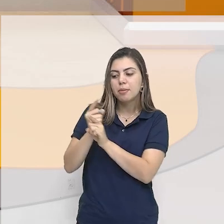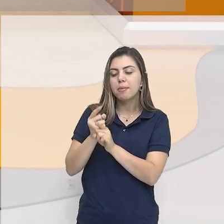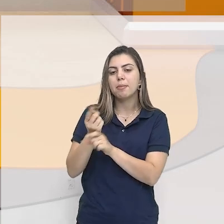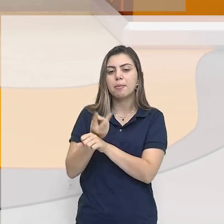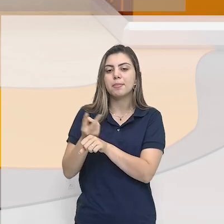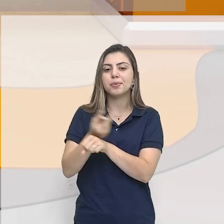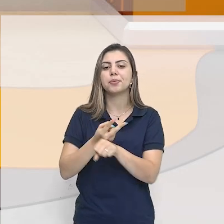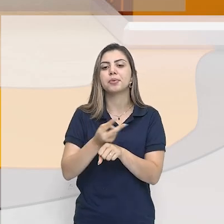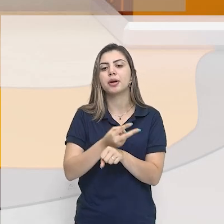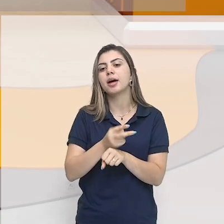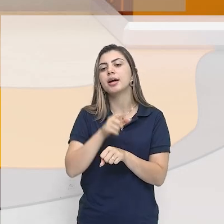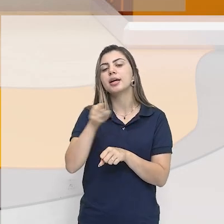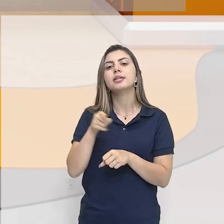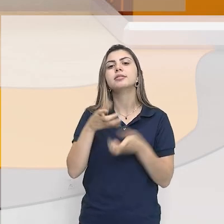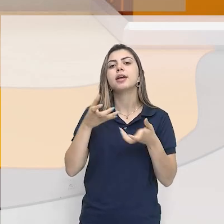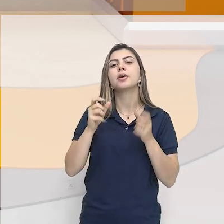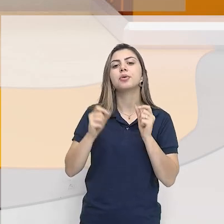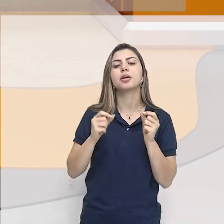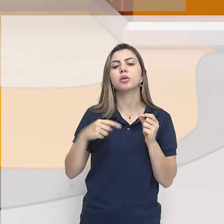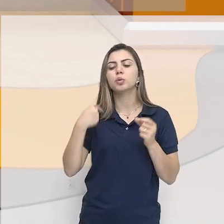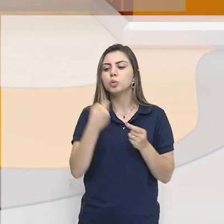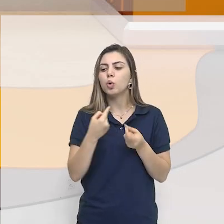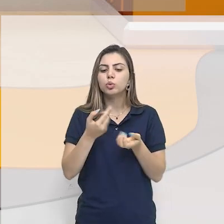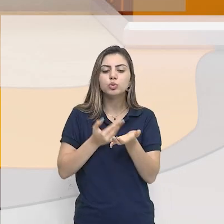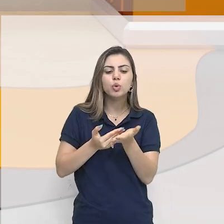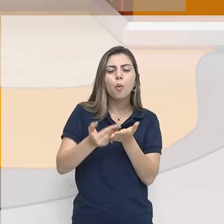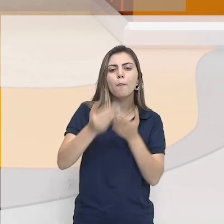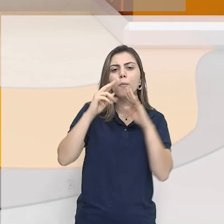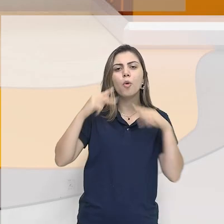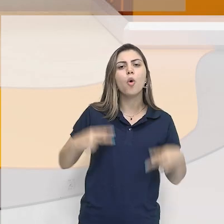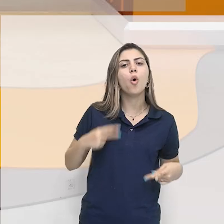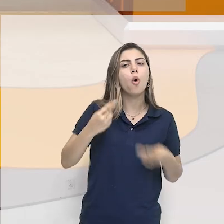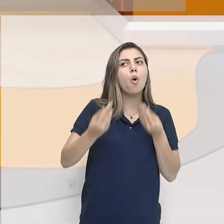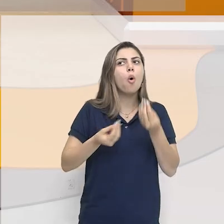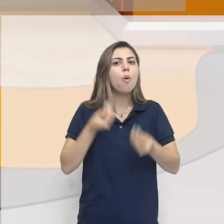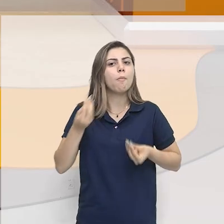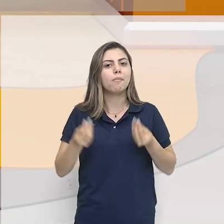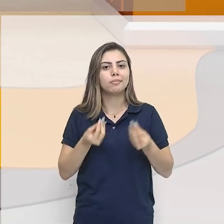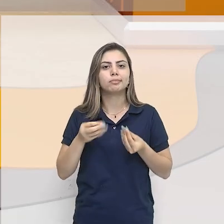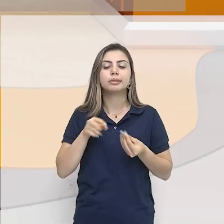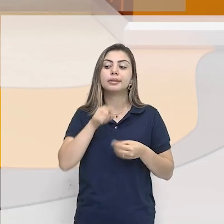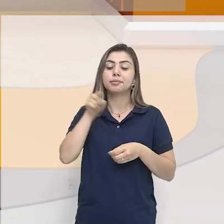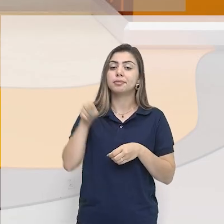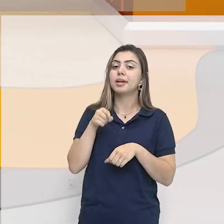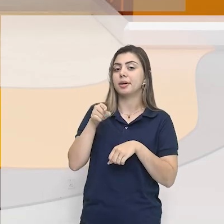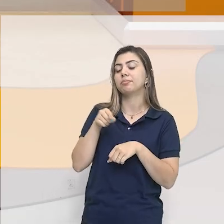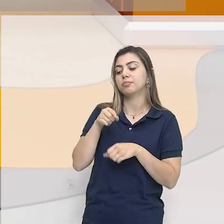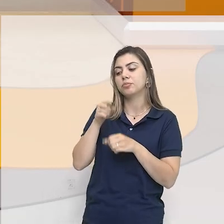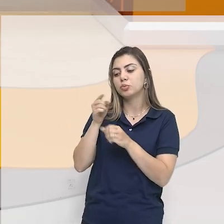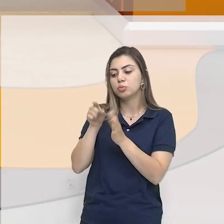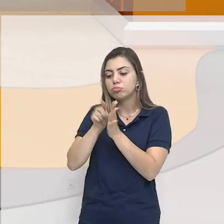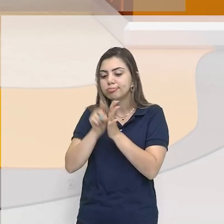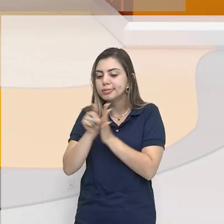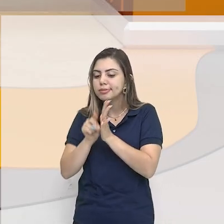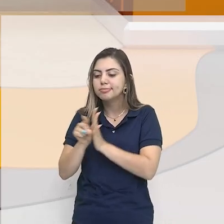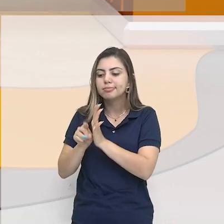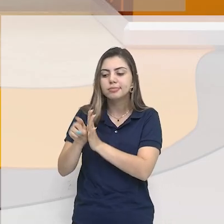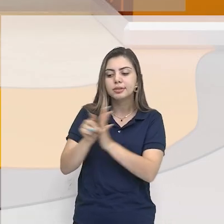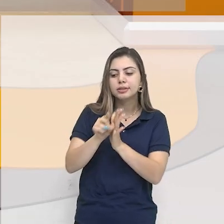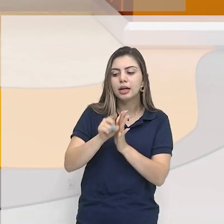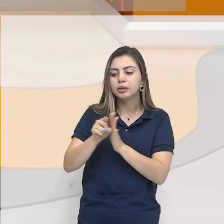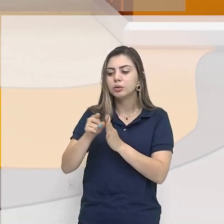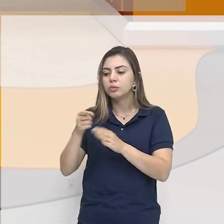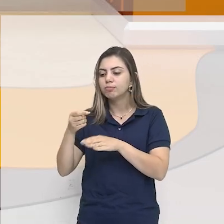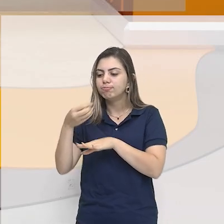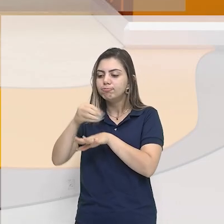O tronco comum, da onde que a gente se originou, ok? Então, esses pesquisadores, os arqueólogos,